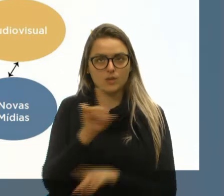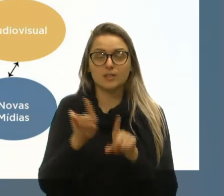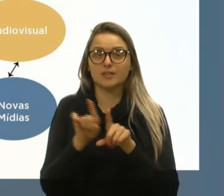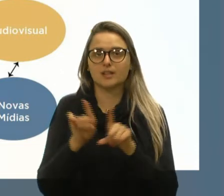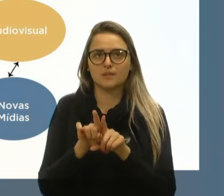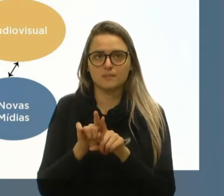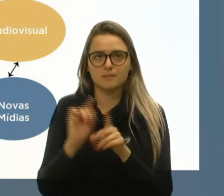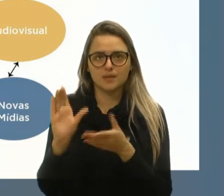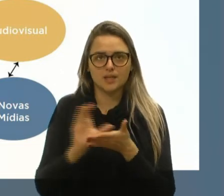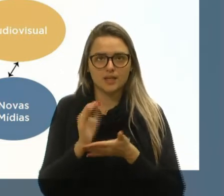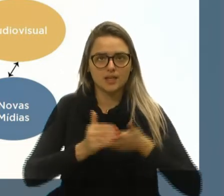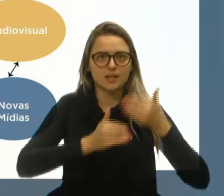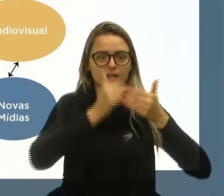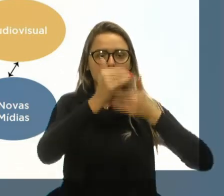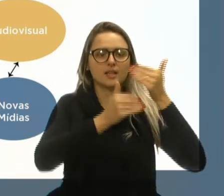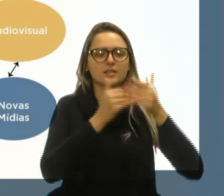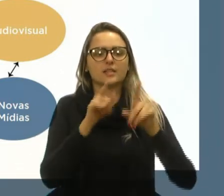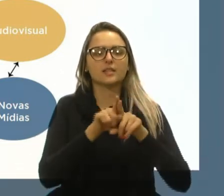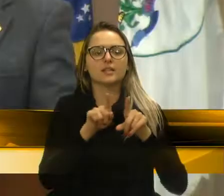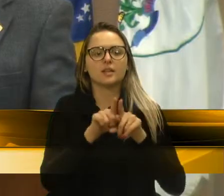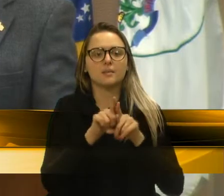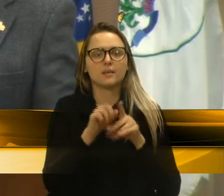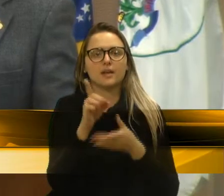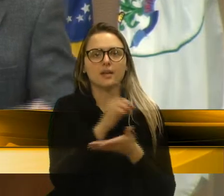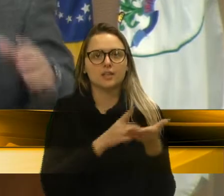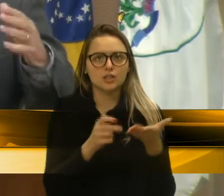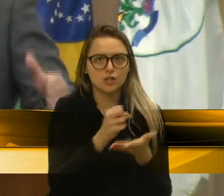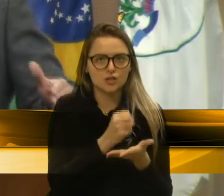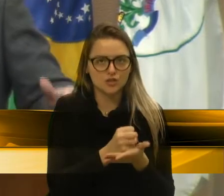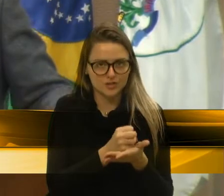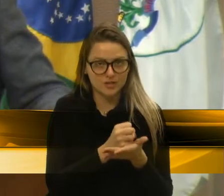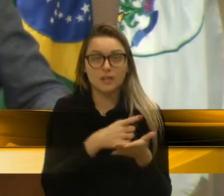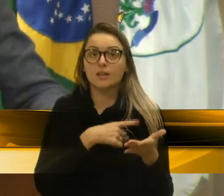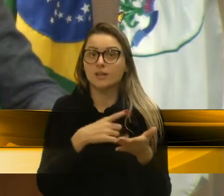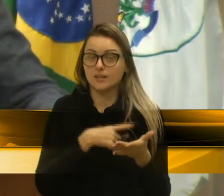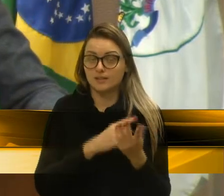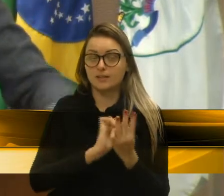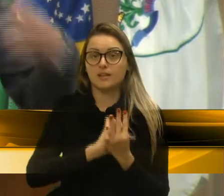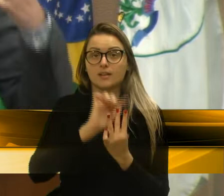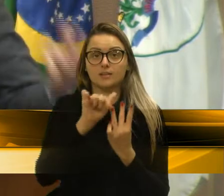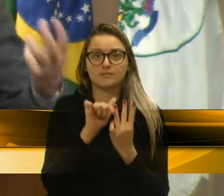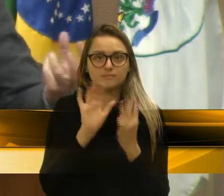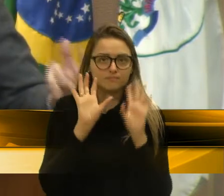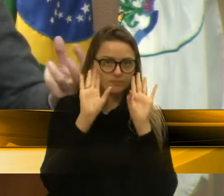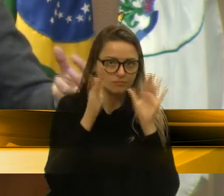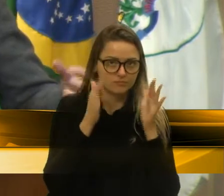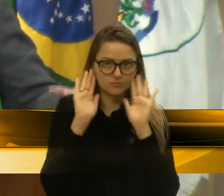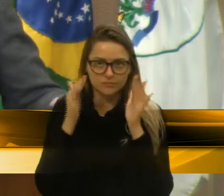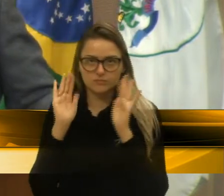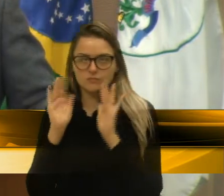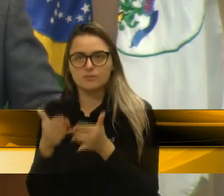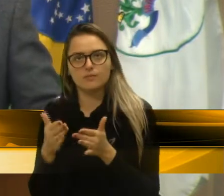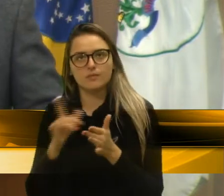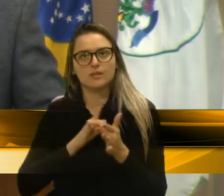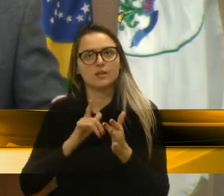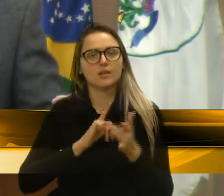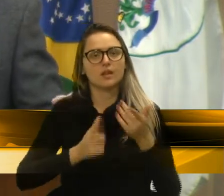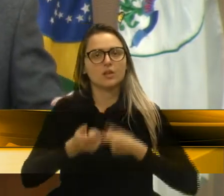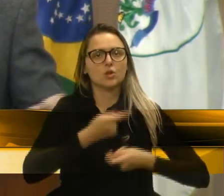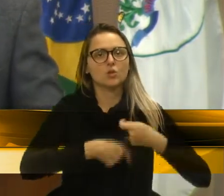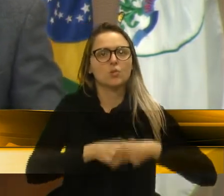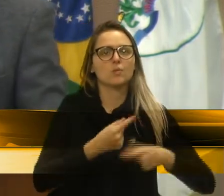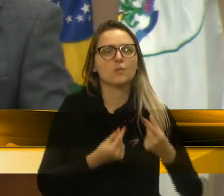município. Como também a questão de design. Nós temos um Trinopolo em Caxias do Sul, que também é uma economia criativa de